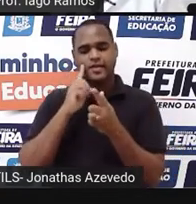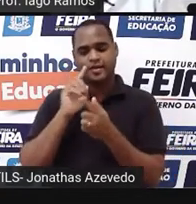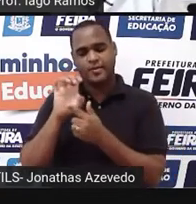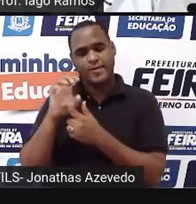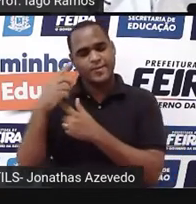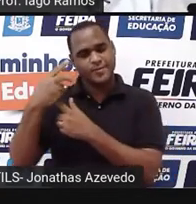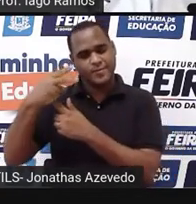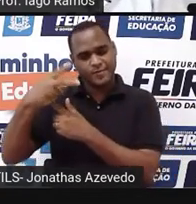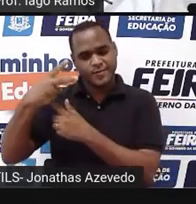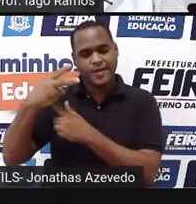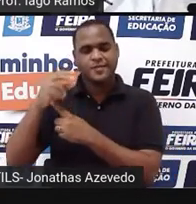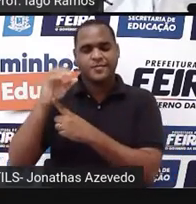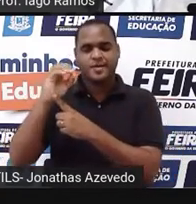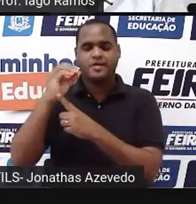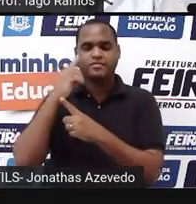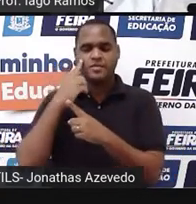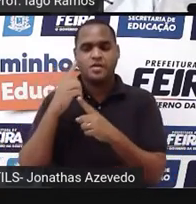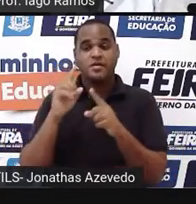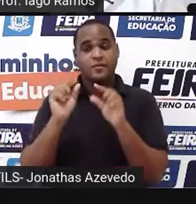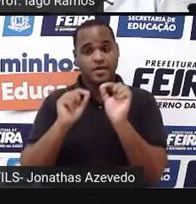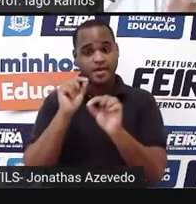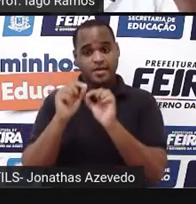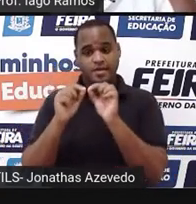grau quando o